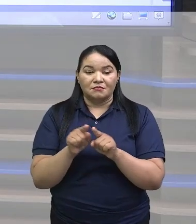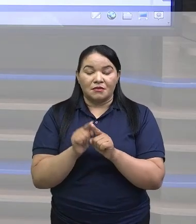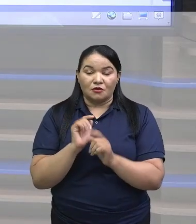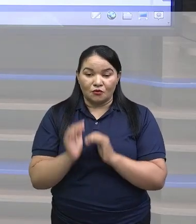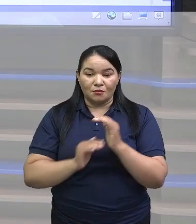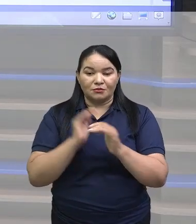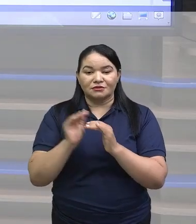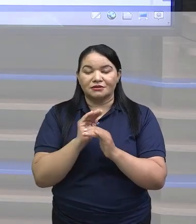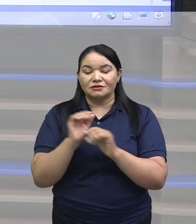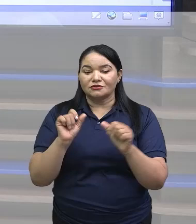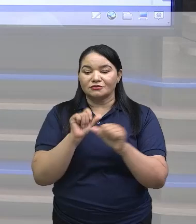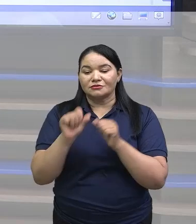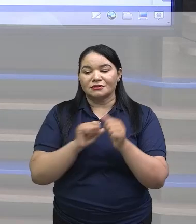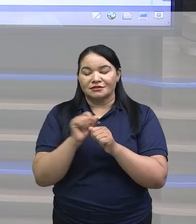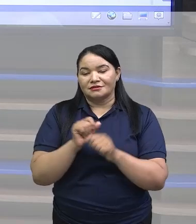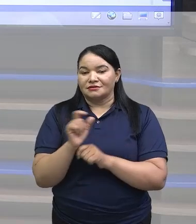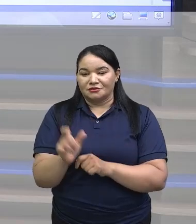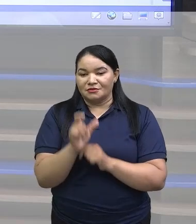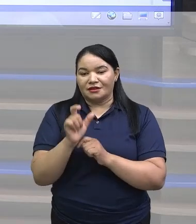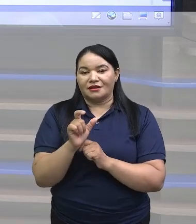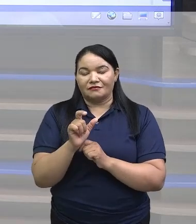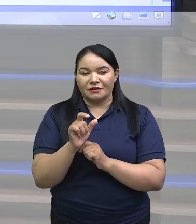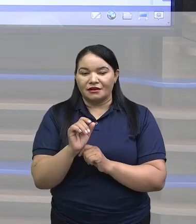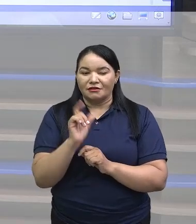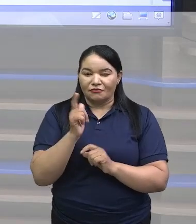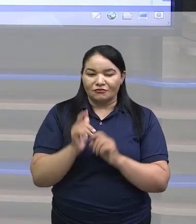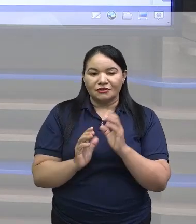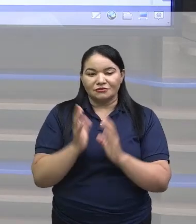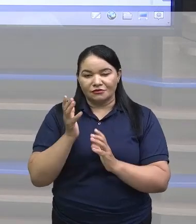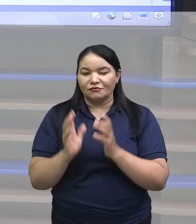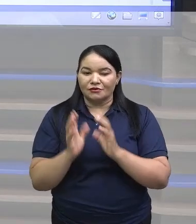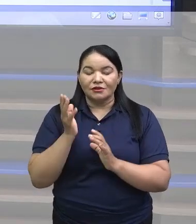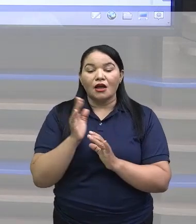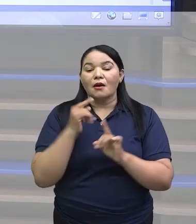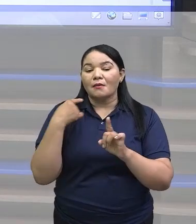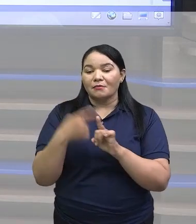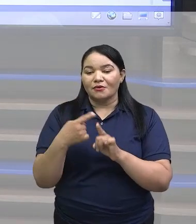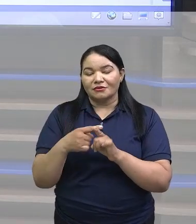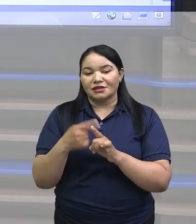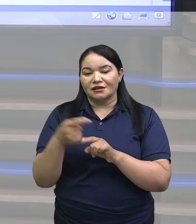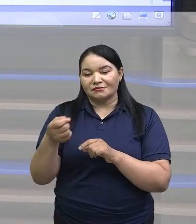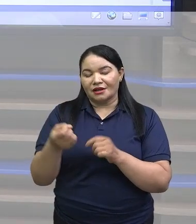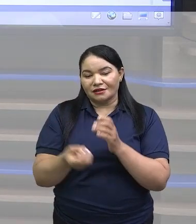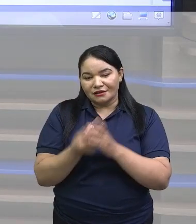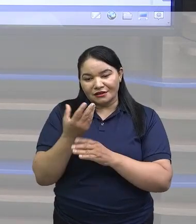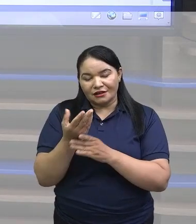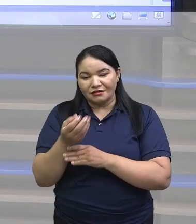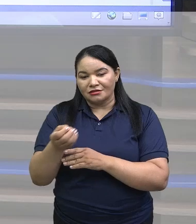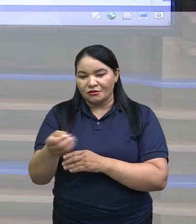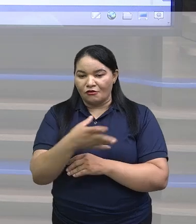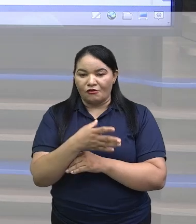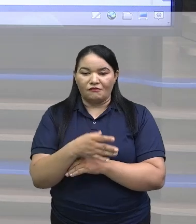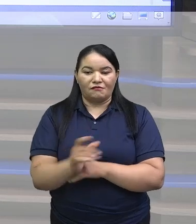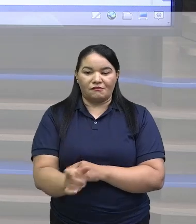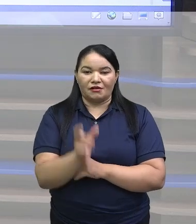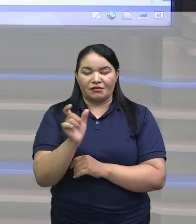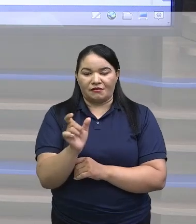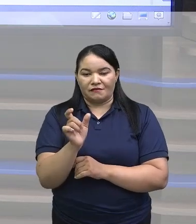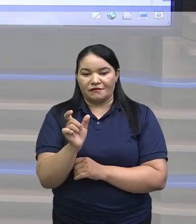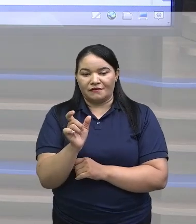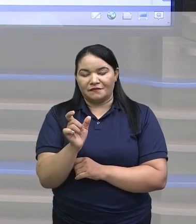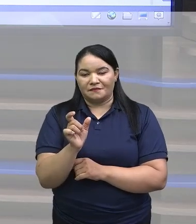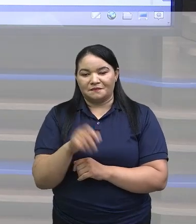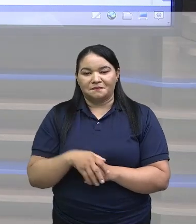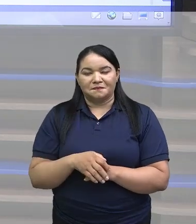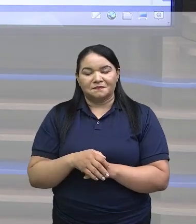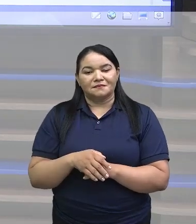palavras, esses fenômenos vão ocorrendo justamente para originar uma nova palavra. E, é